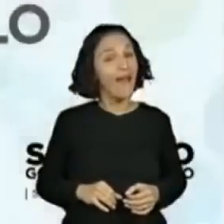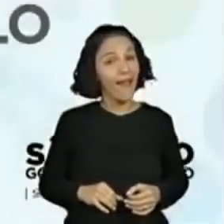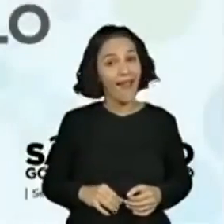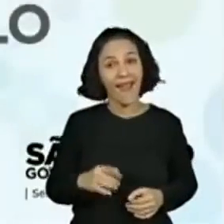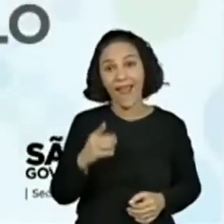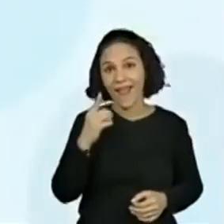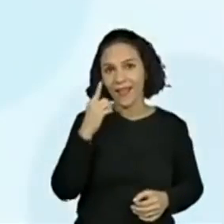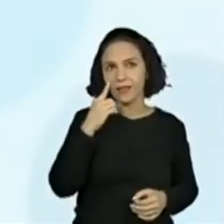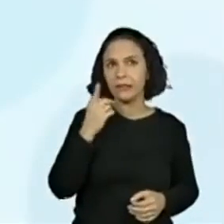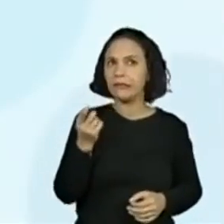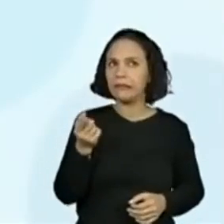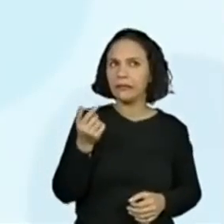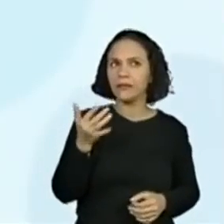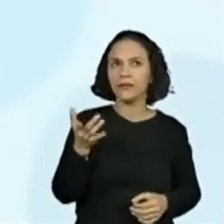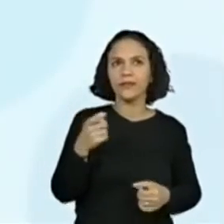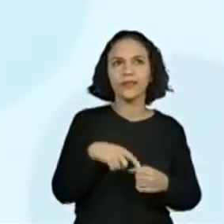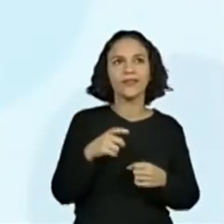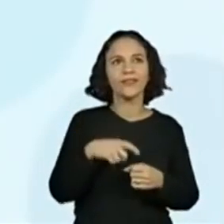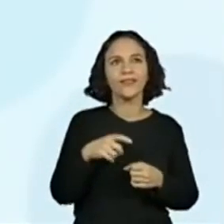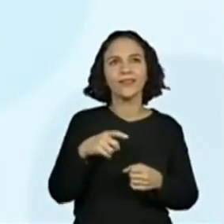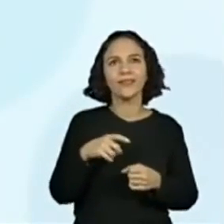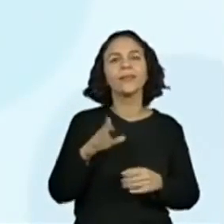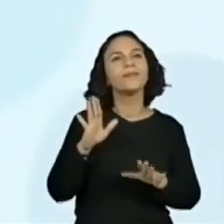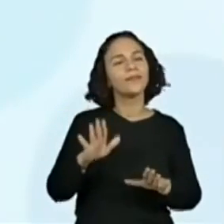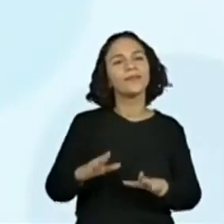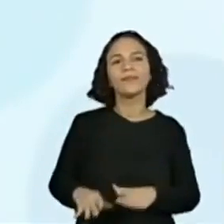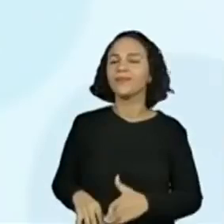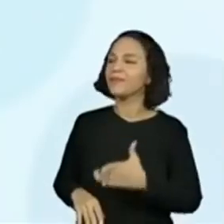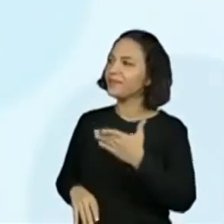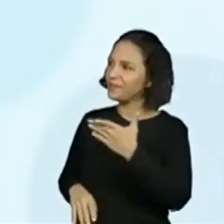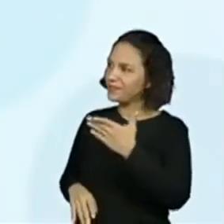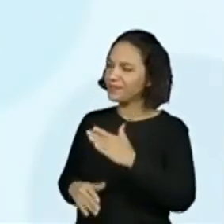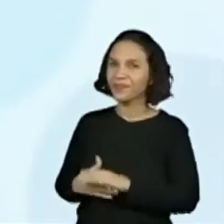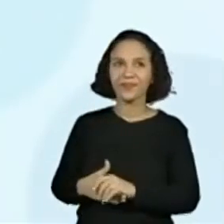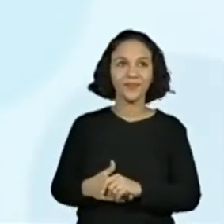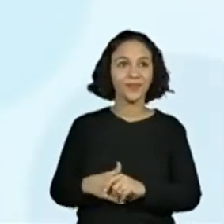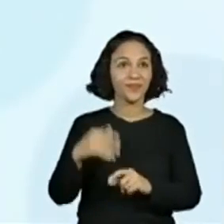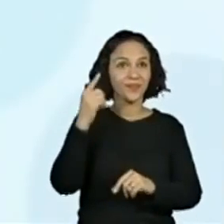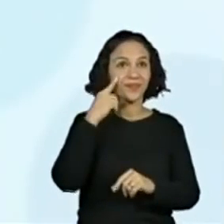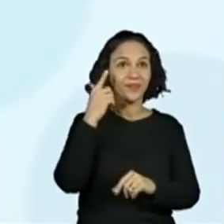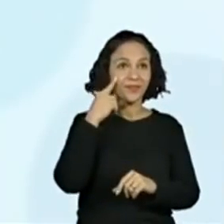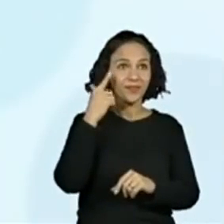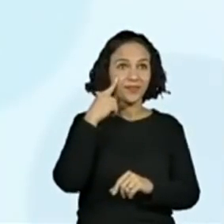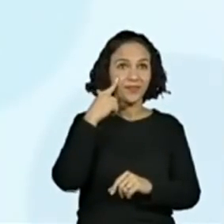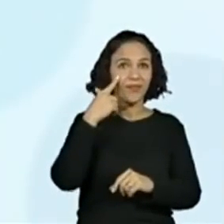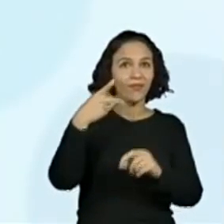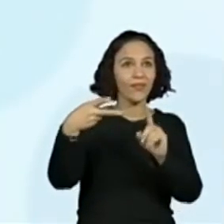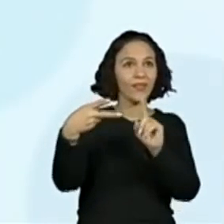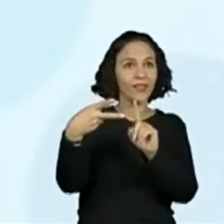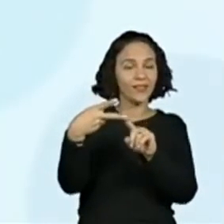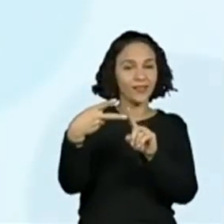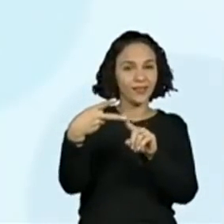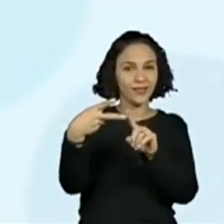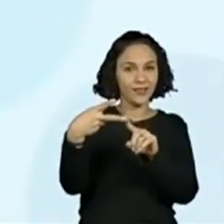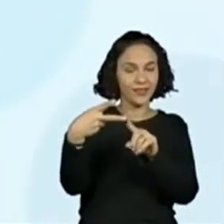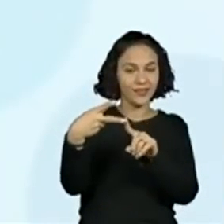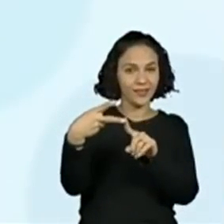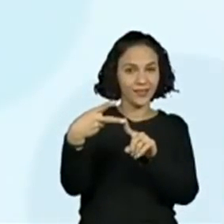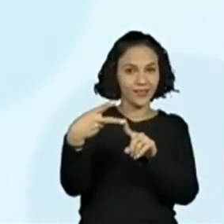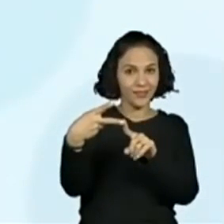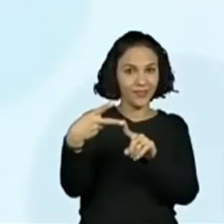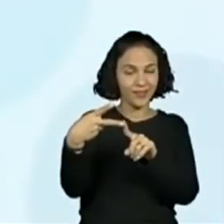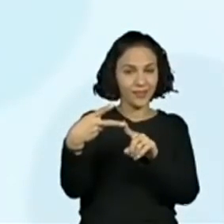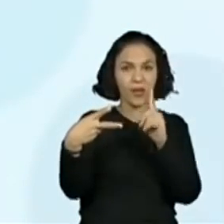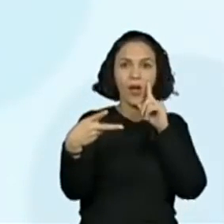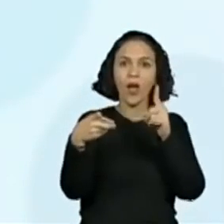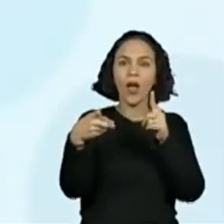Esta, opa. Foi rápido. Opa, foi muito. Esta informação aqui, ó, outro plano capturar o duende,